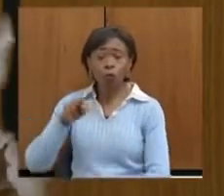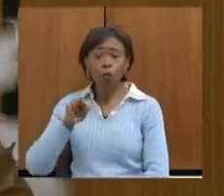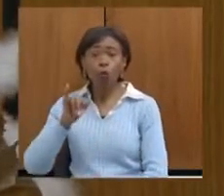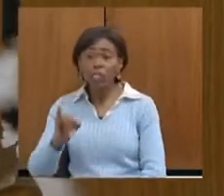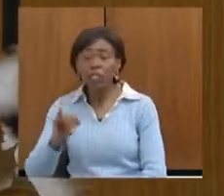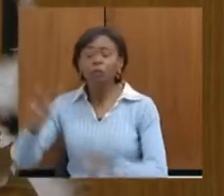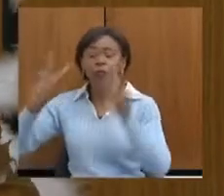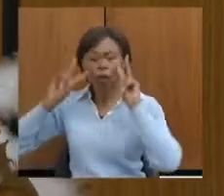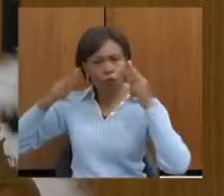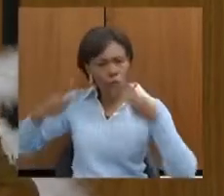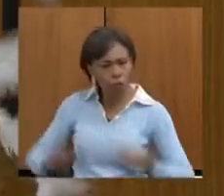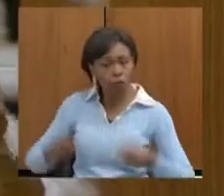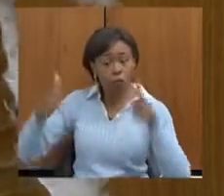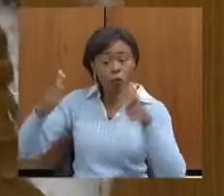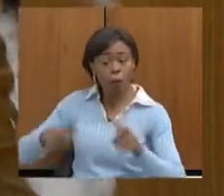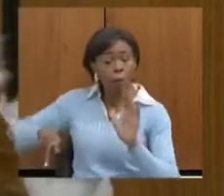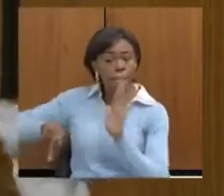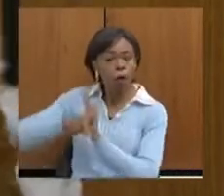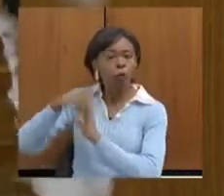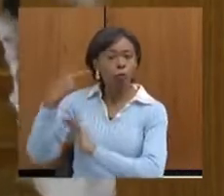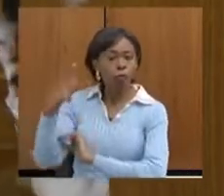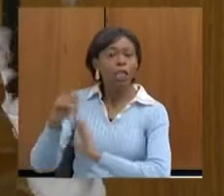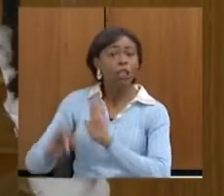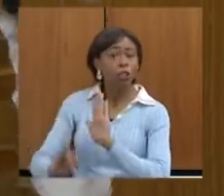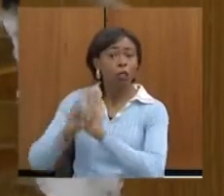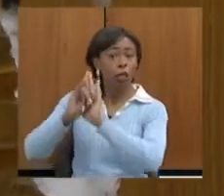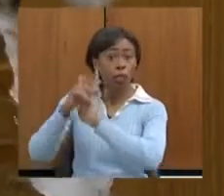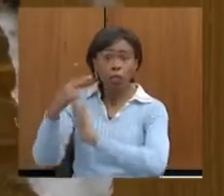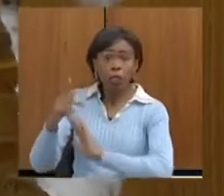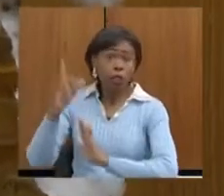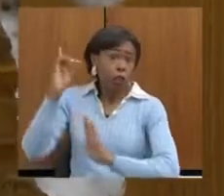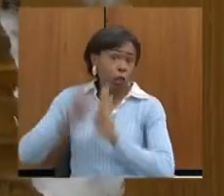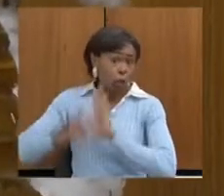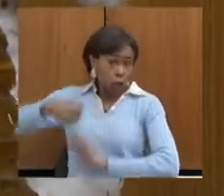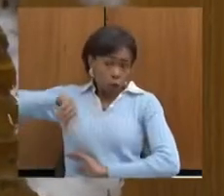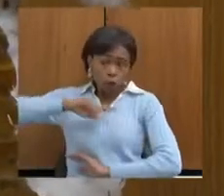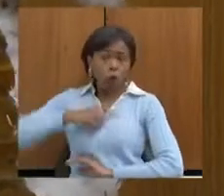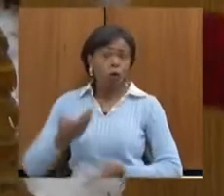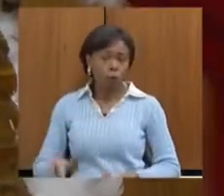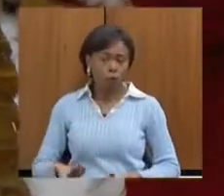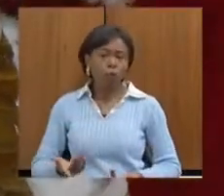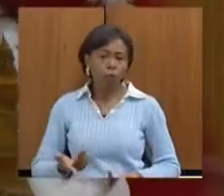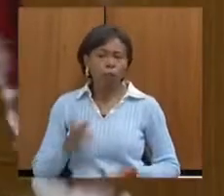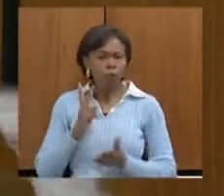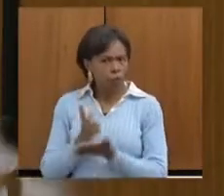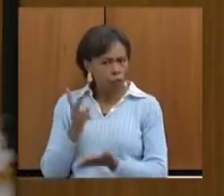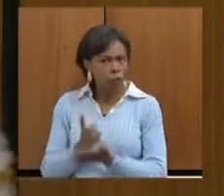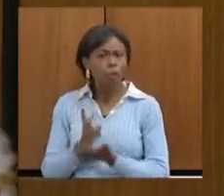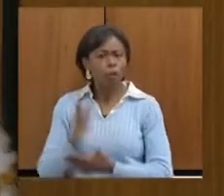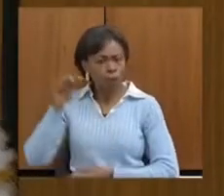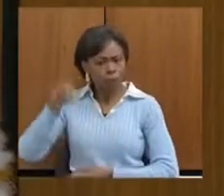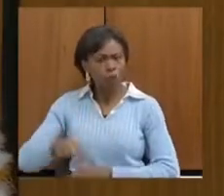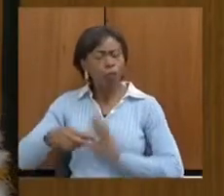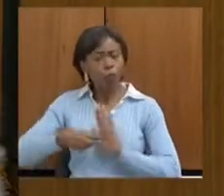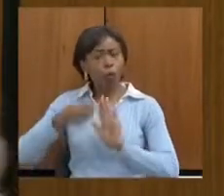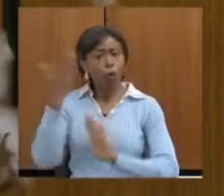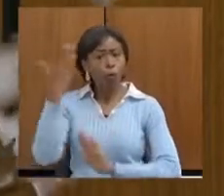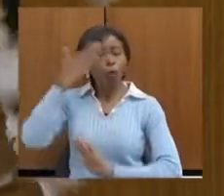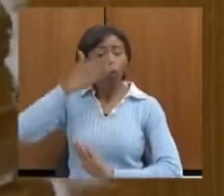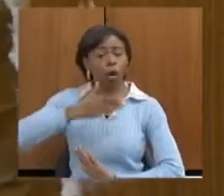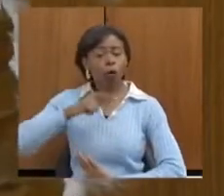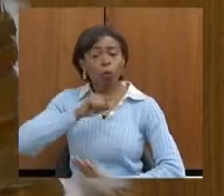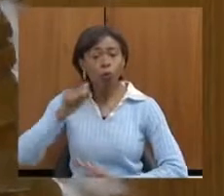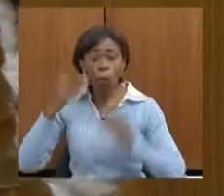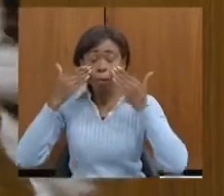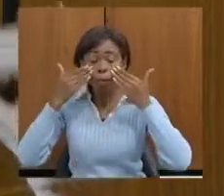nativo do local porque é um é o direito nosso estamos aqui e sempre vamos mostrar para o povo